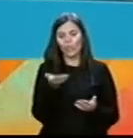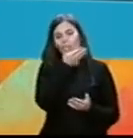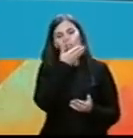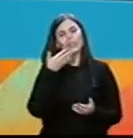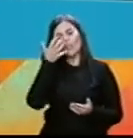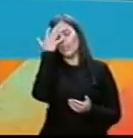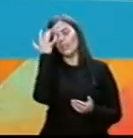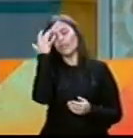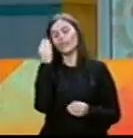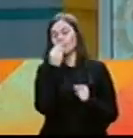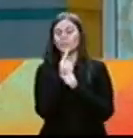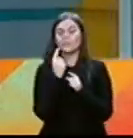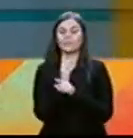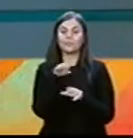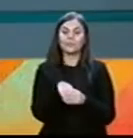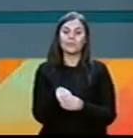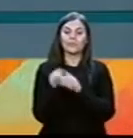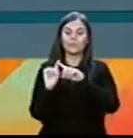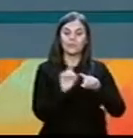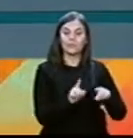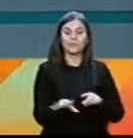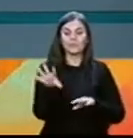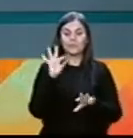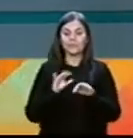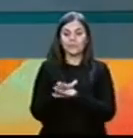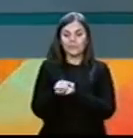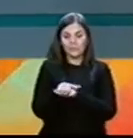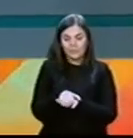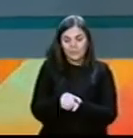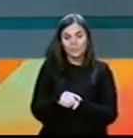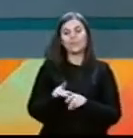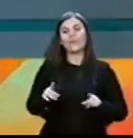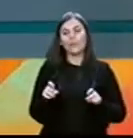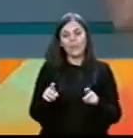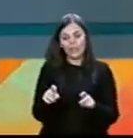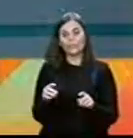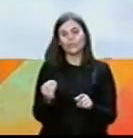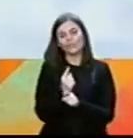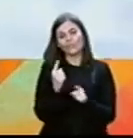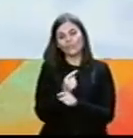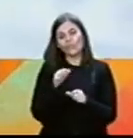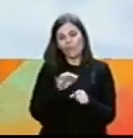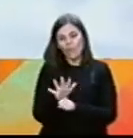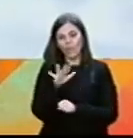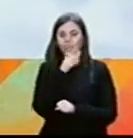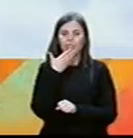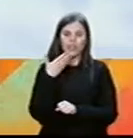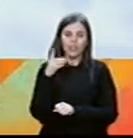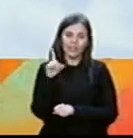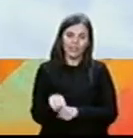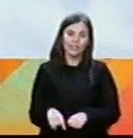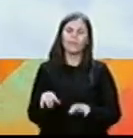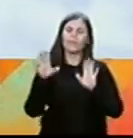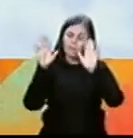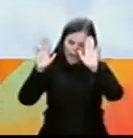com ingredientes... Sim. Acessíveis e escolhemos peixes e mariscos que acessíveis também. Alto